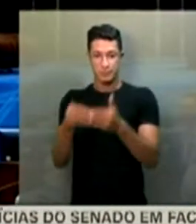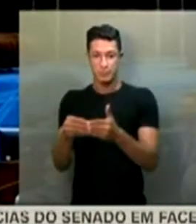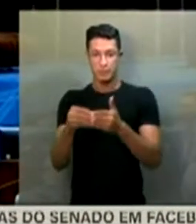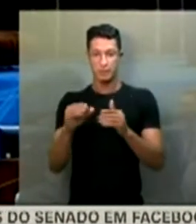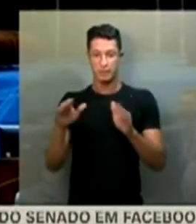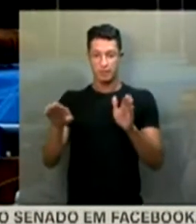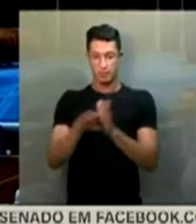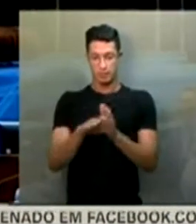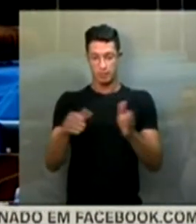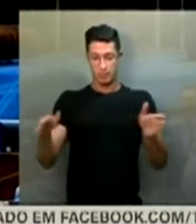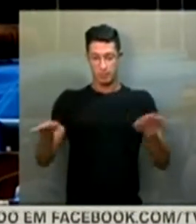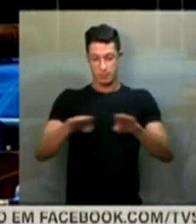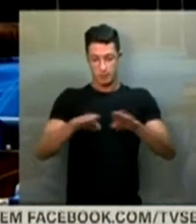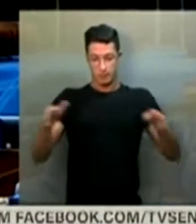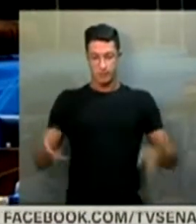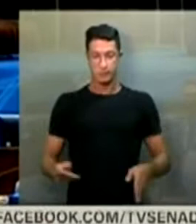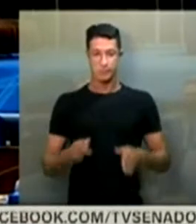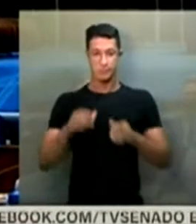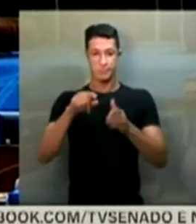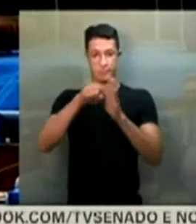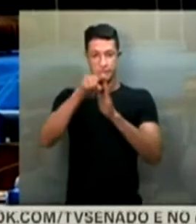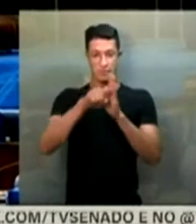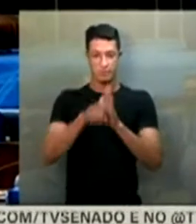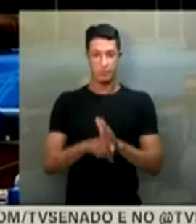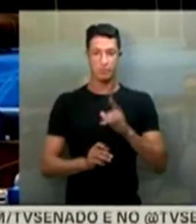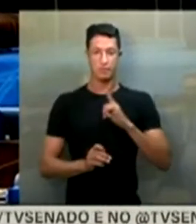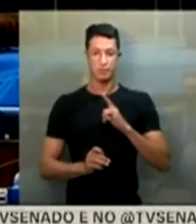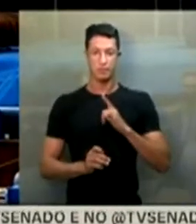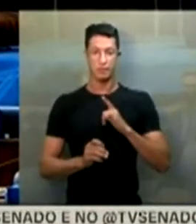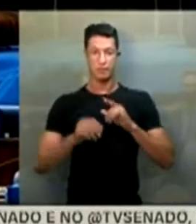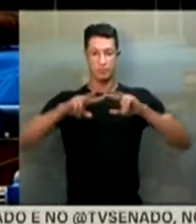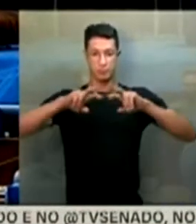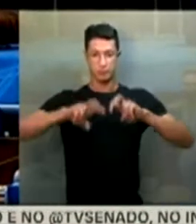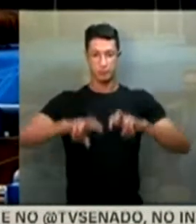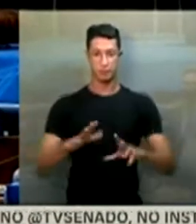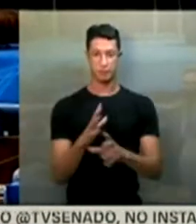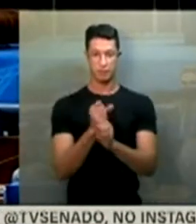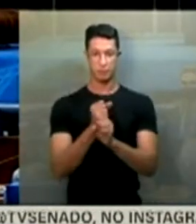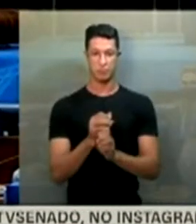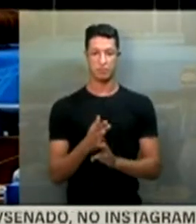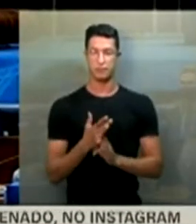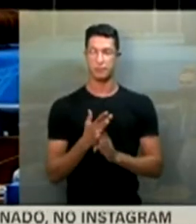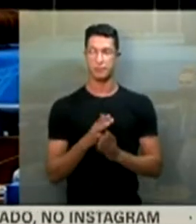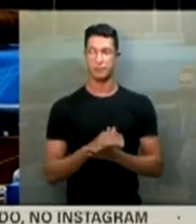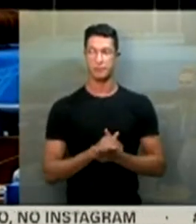a mesa para a sua verificação, apuração.